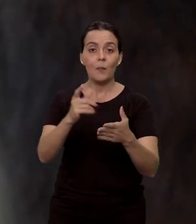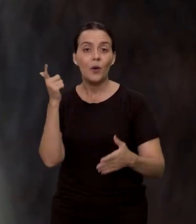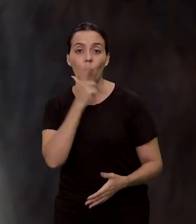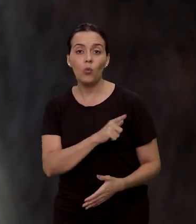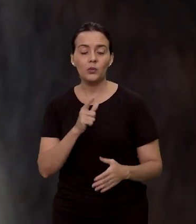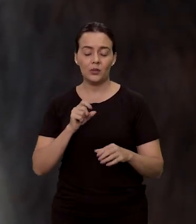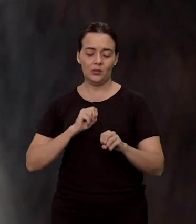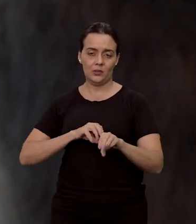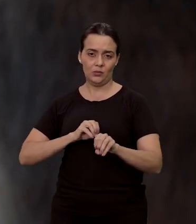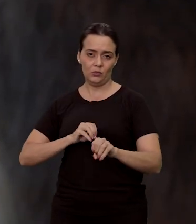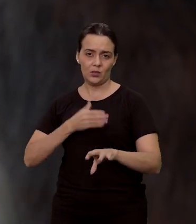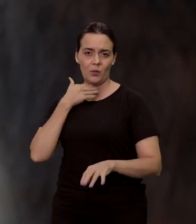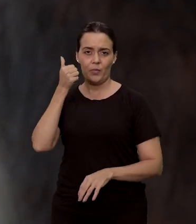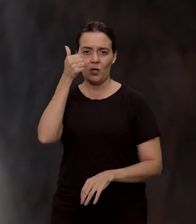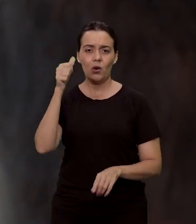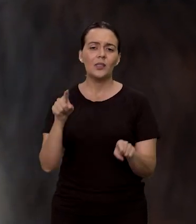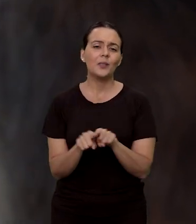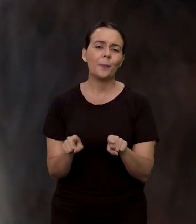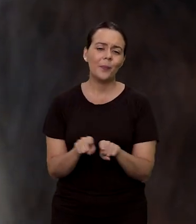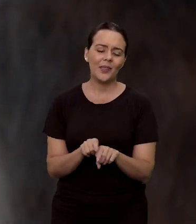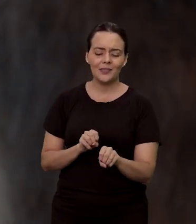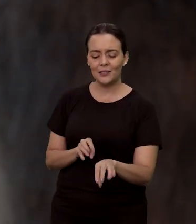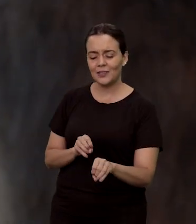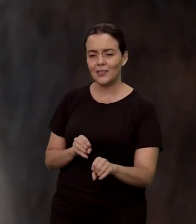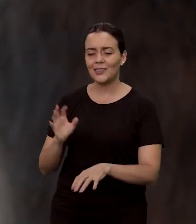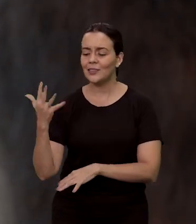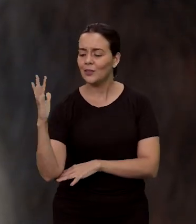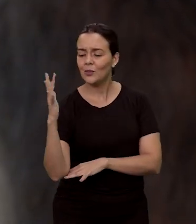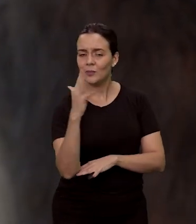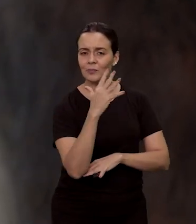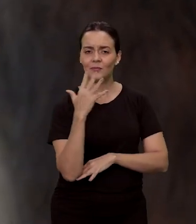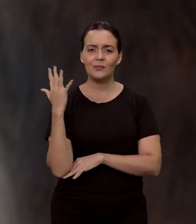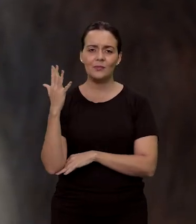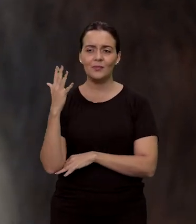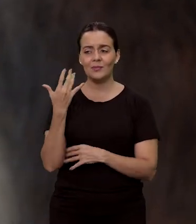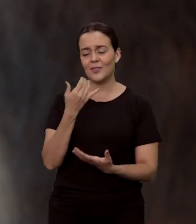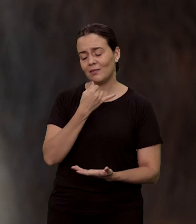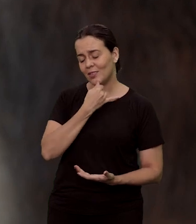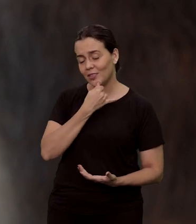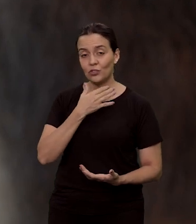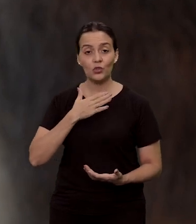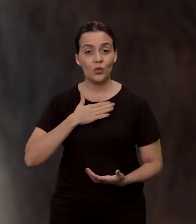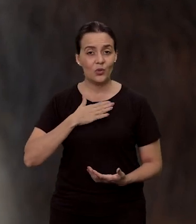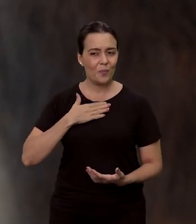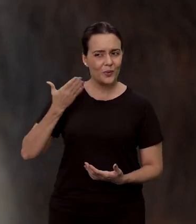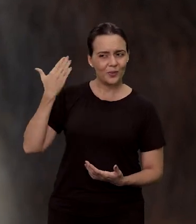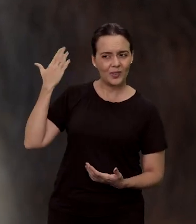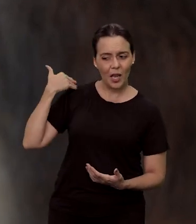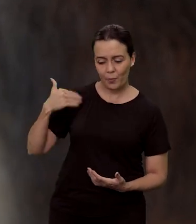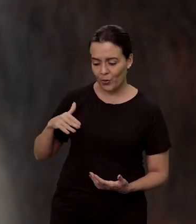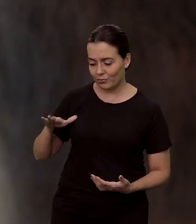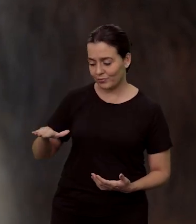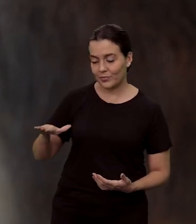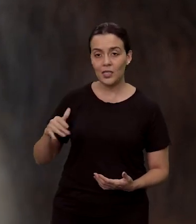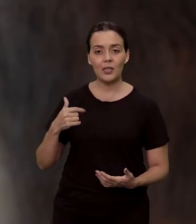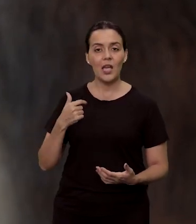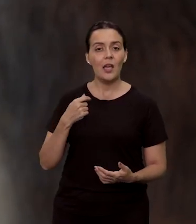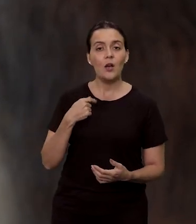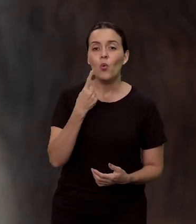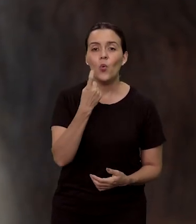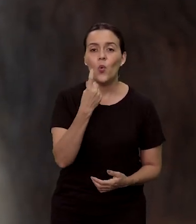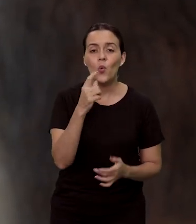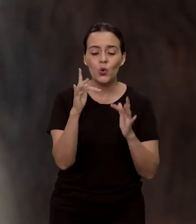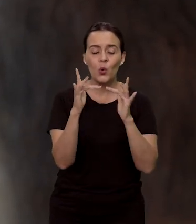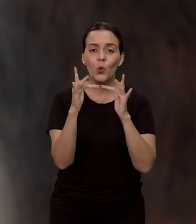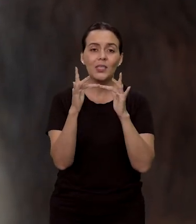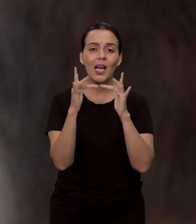educação, fomentar a educação ambiental. Eu lembro, é até triste falar, mas eu lembro que na minha época de escola, o